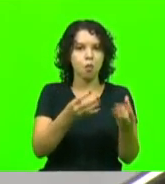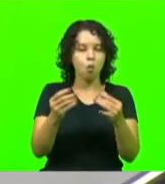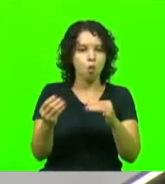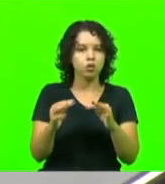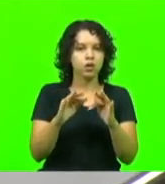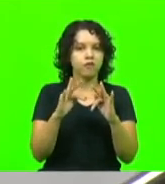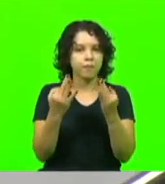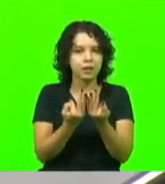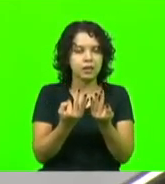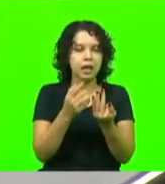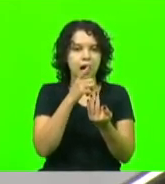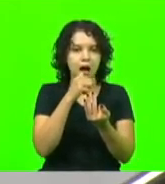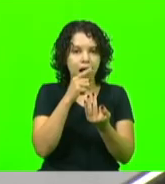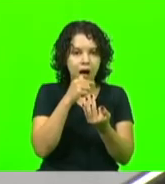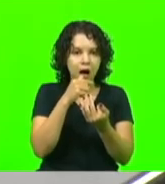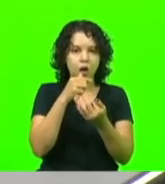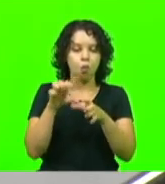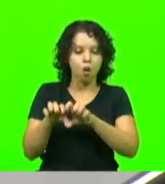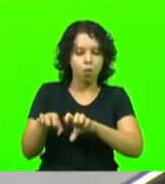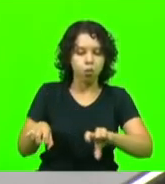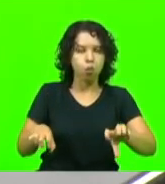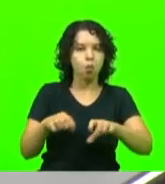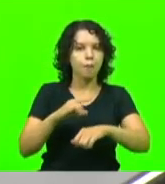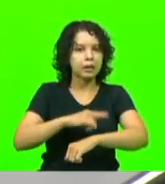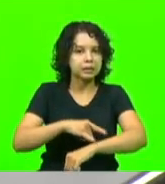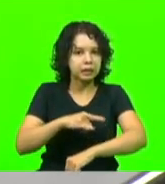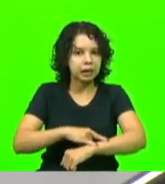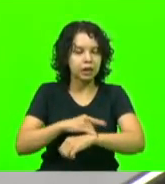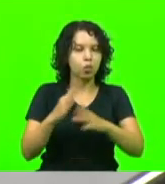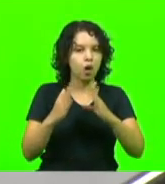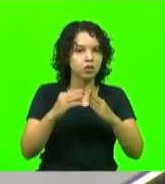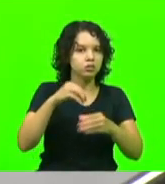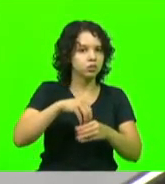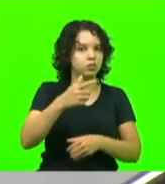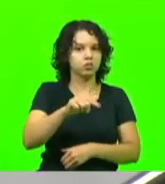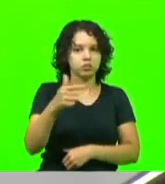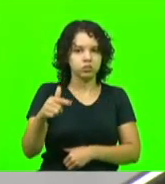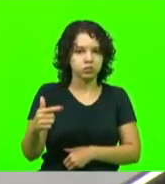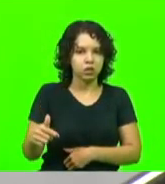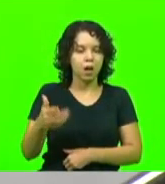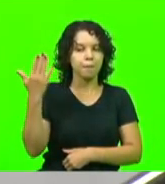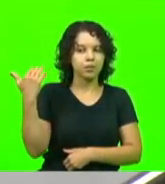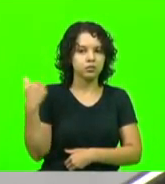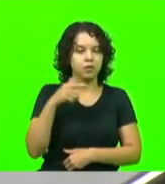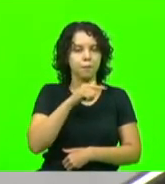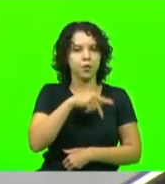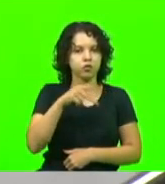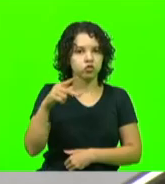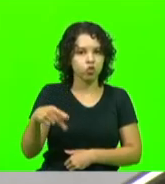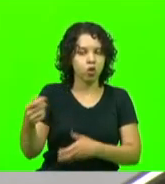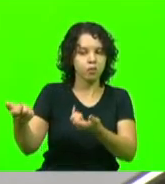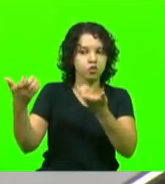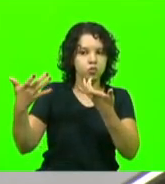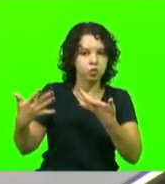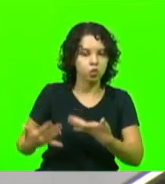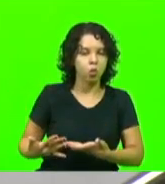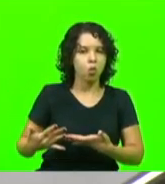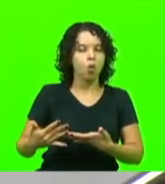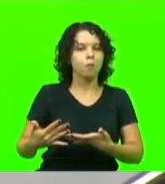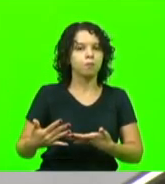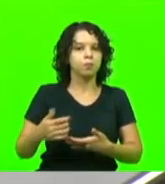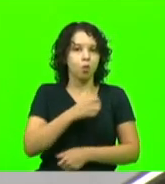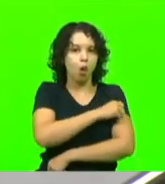casa, tem muita família que não tem banheiro em casa. E eu ouvi um relato de uma professora na semana passada de que um aluno chegou